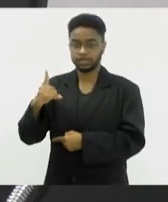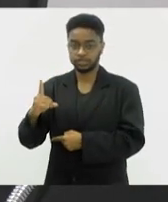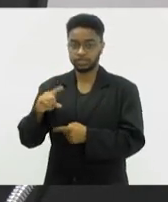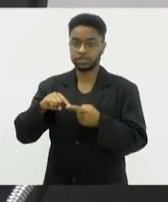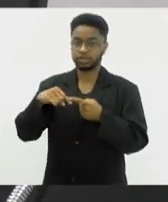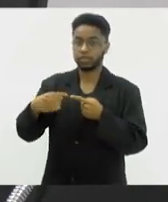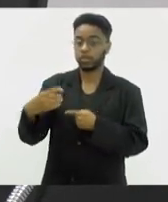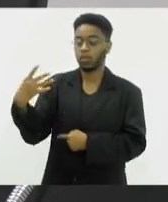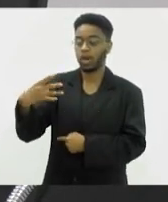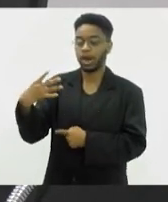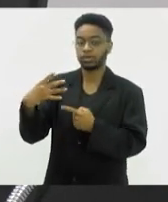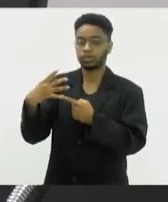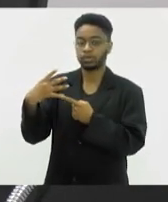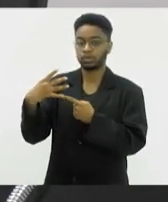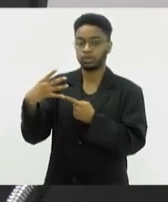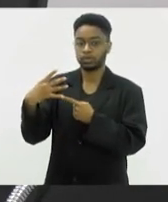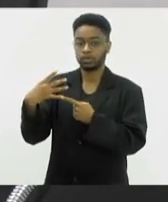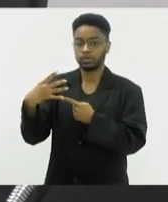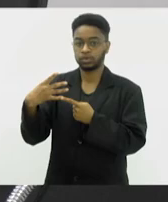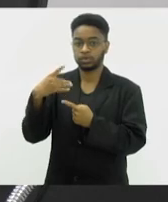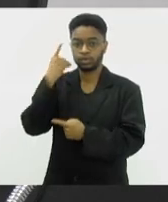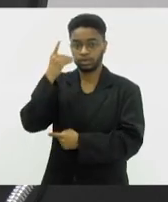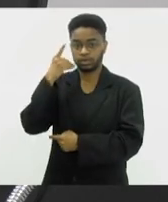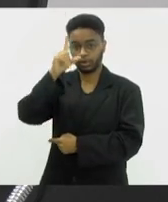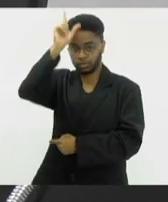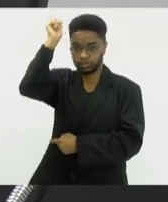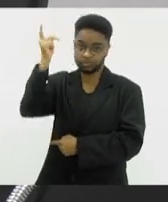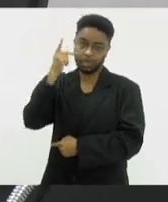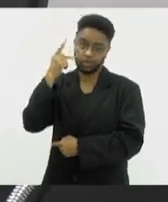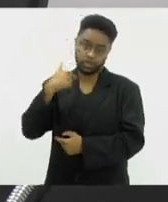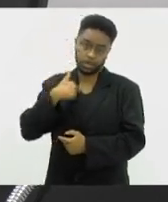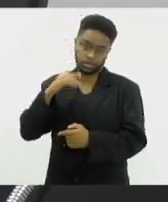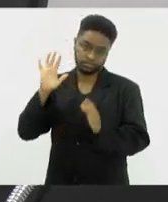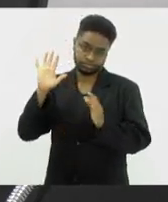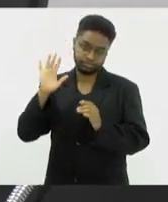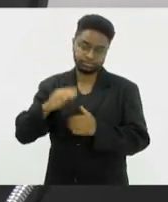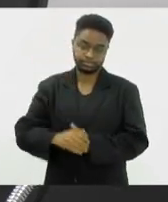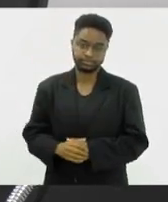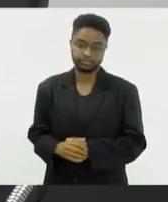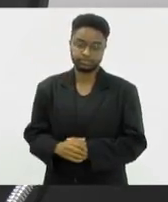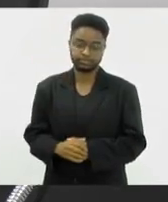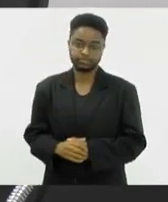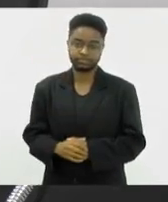lista é o deputado Luiz Paulo. Mas vamos lá.